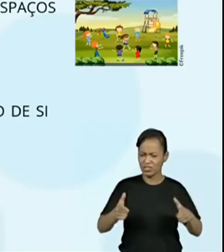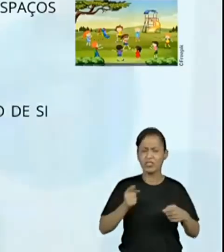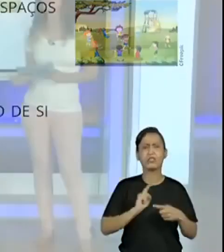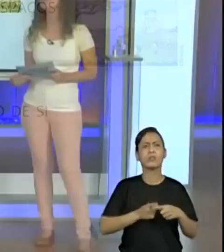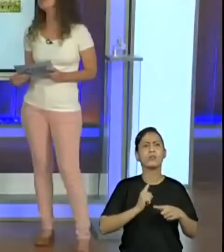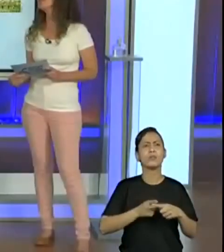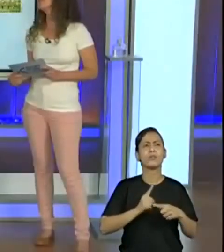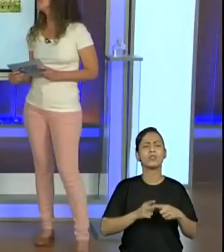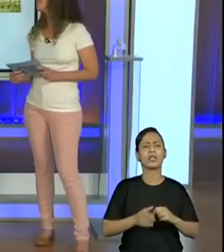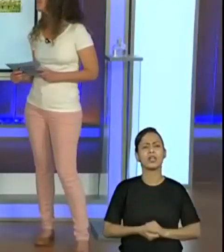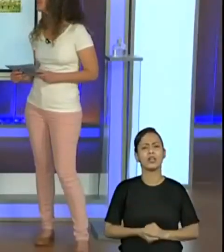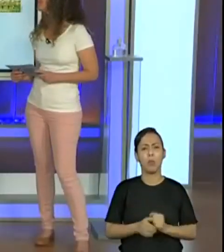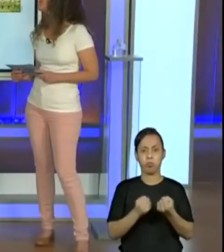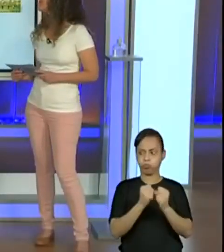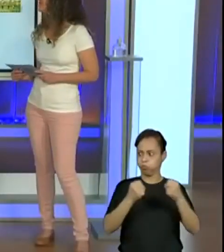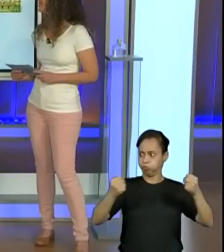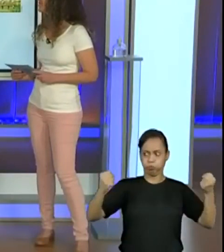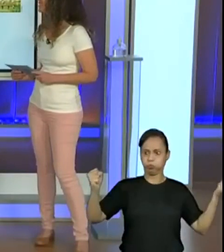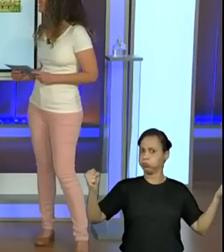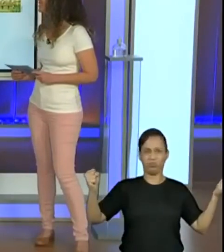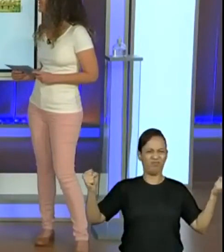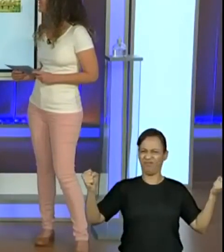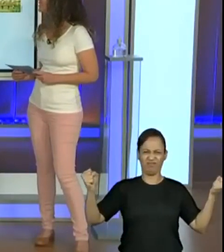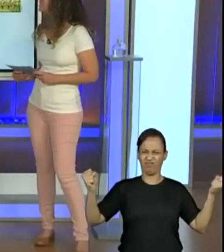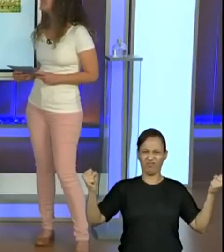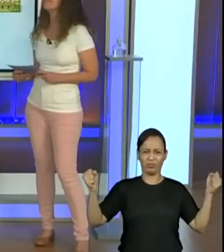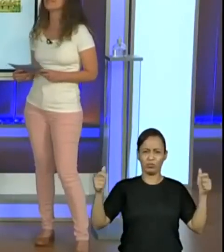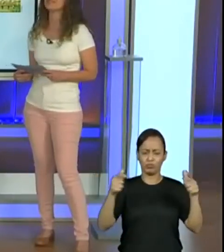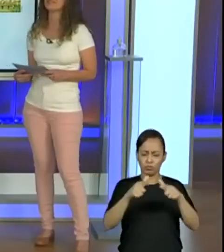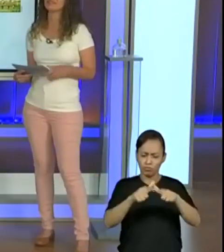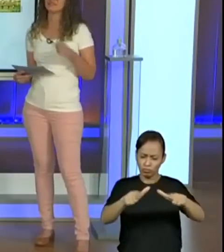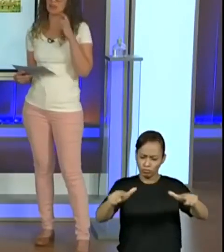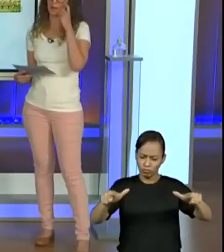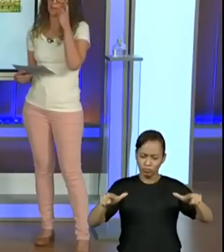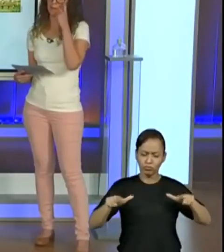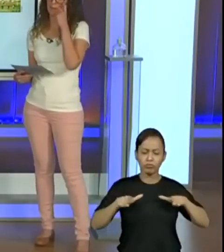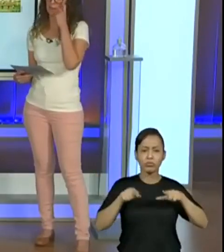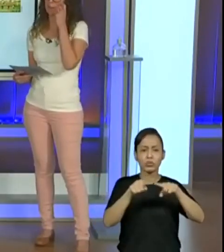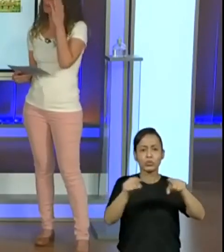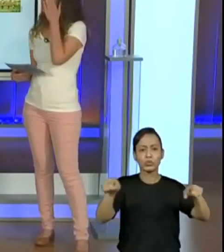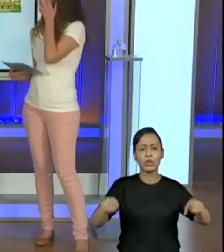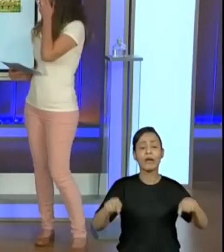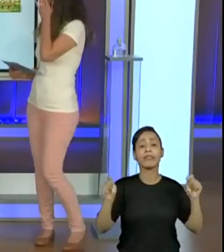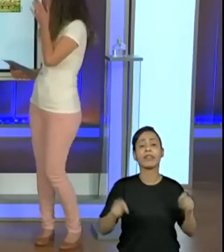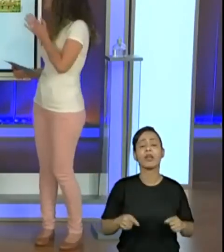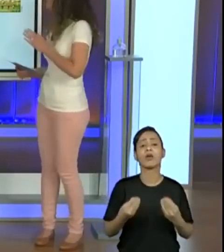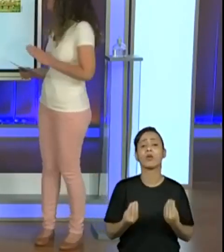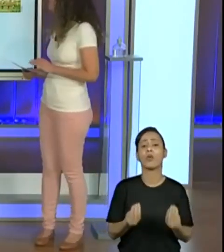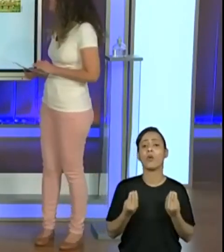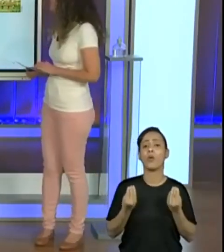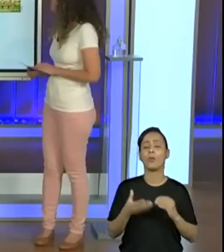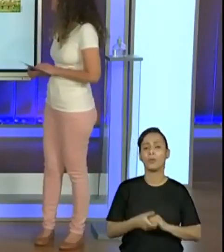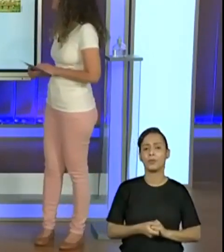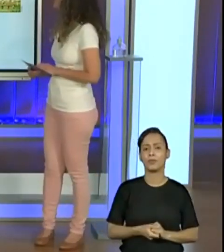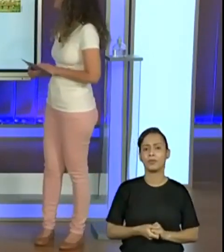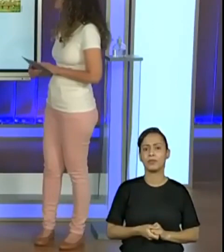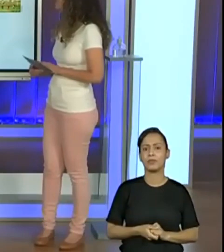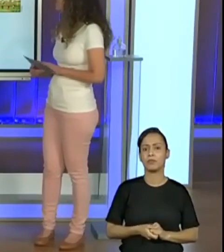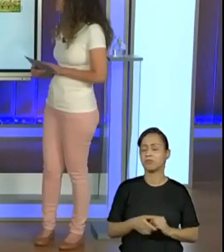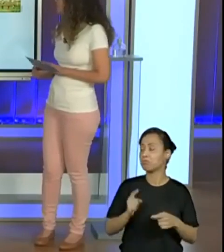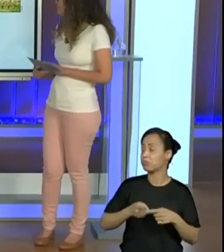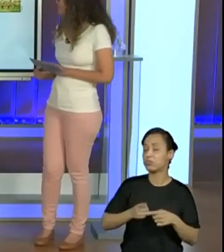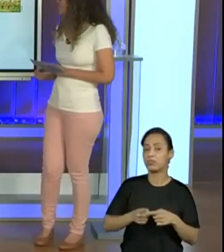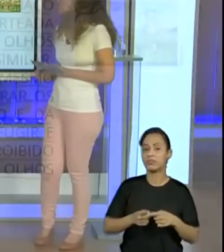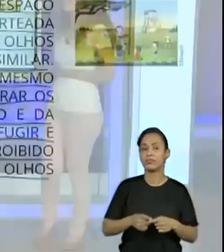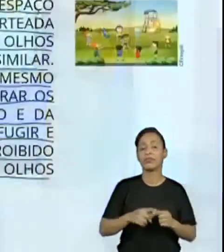Vivi. Olha, vamos voltar lá no texto? É. Será que no texto fala alguma coisa sobre isso? Ó, depois de determinar o espaço para